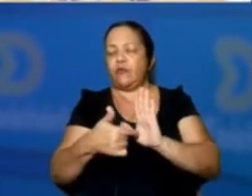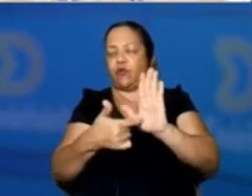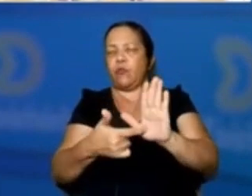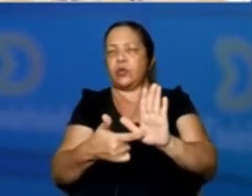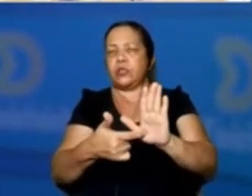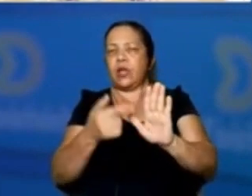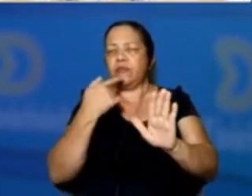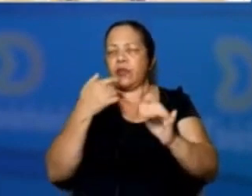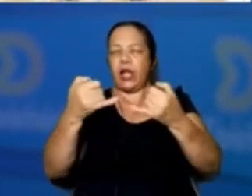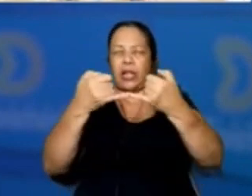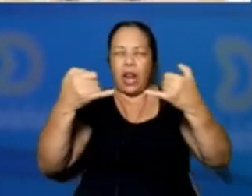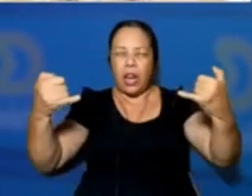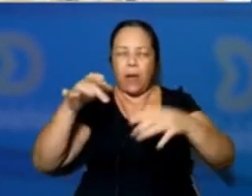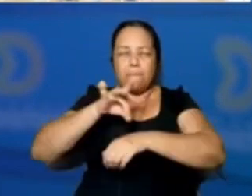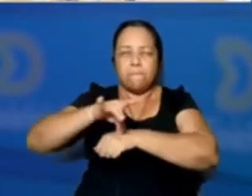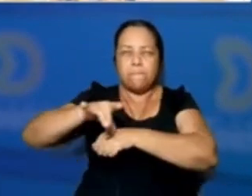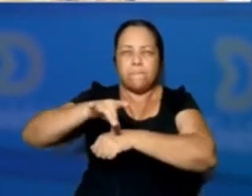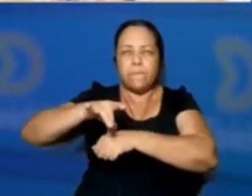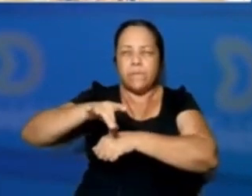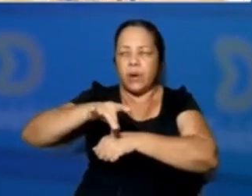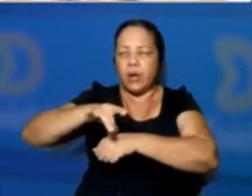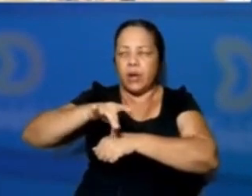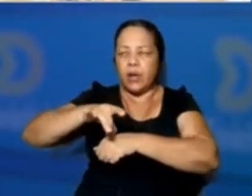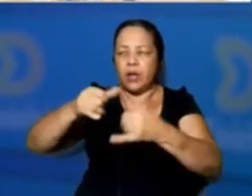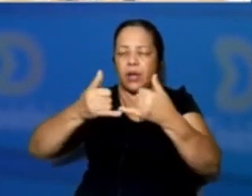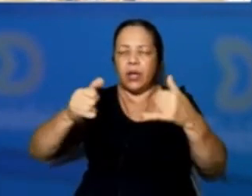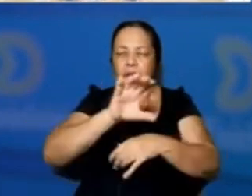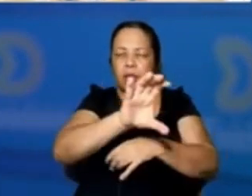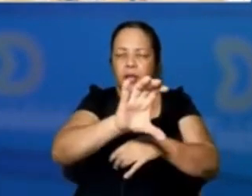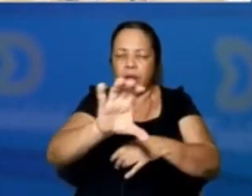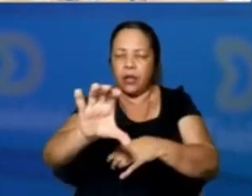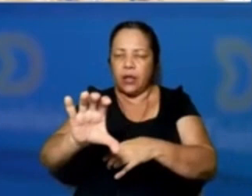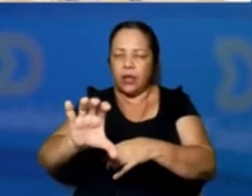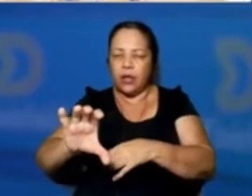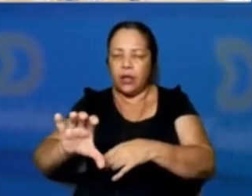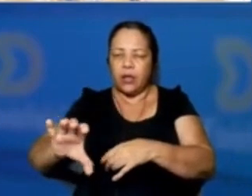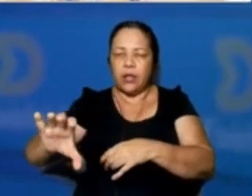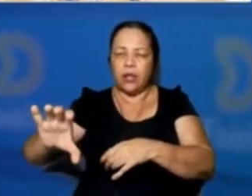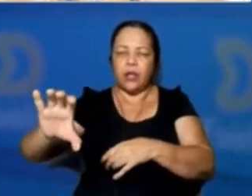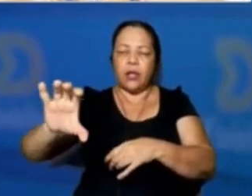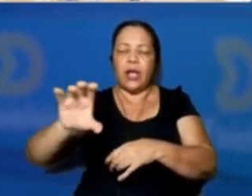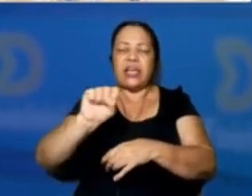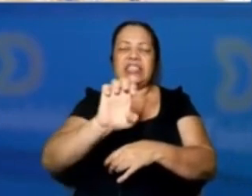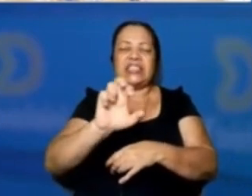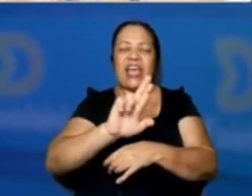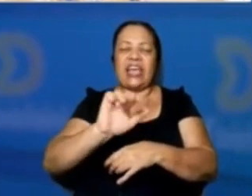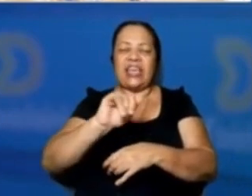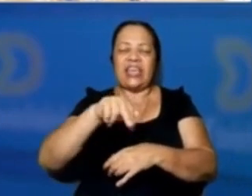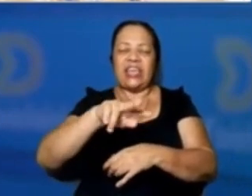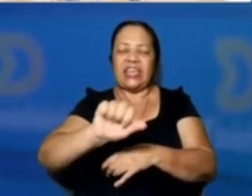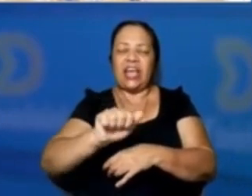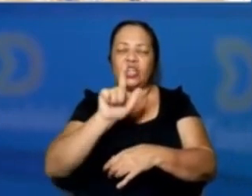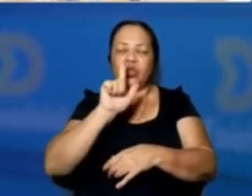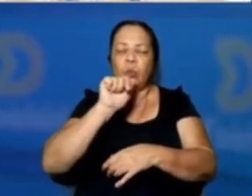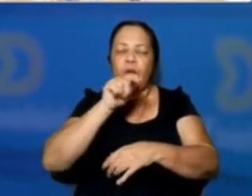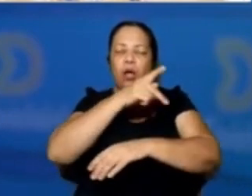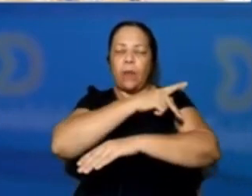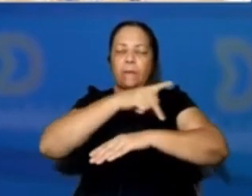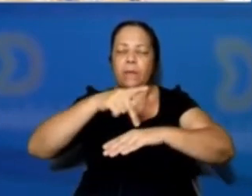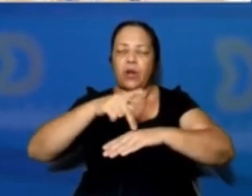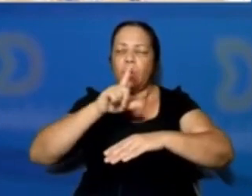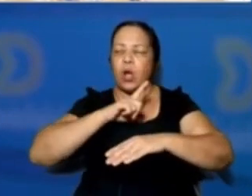linha preta aí é toda a área compreendida, que a gente chama de Serrinha do Paranoá, divididas em